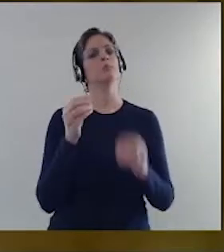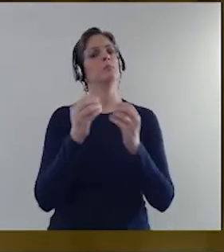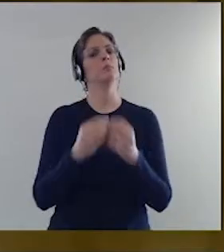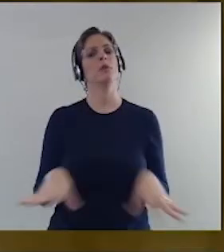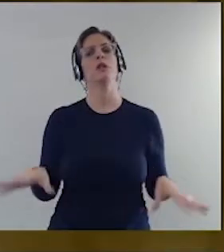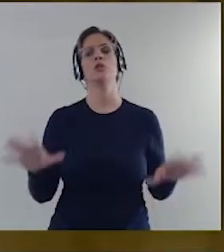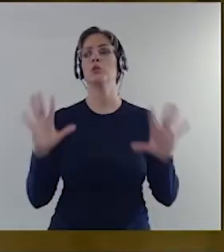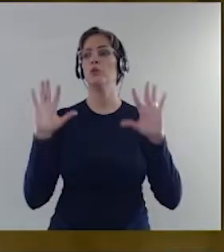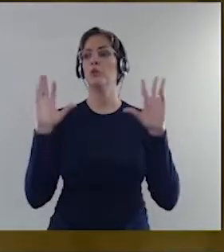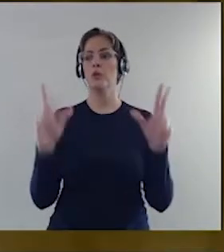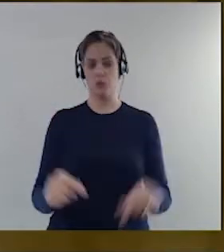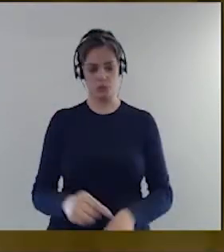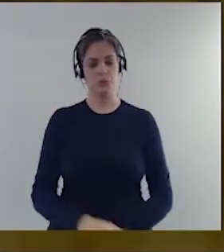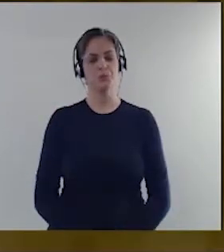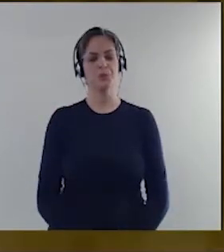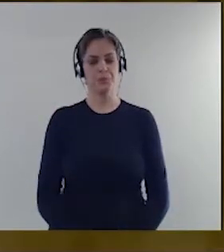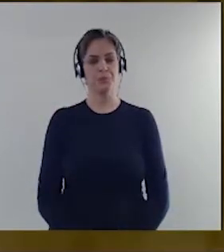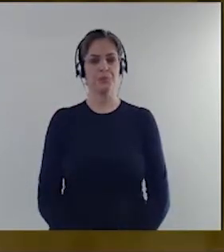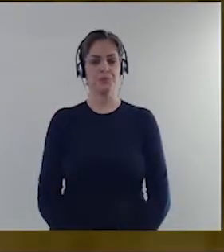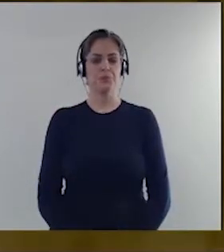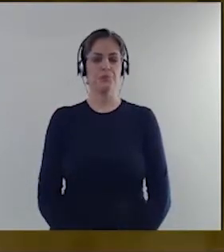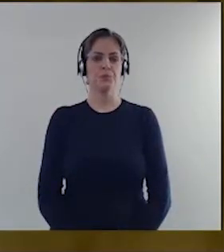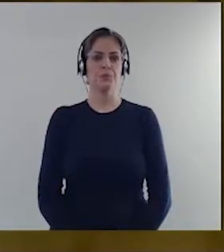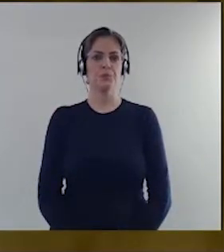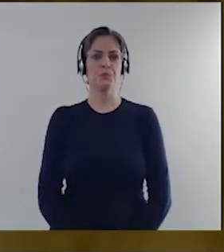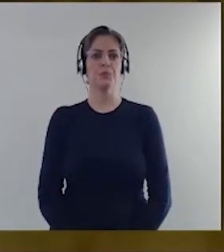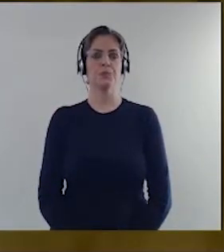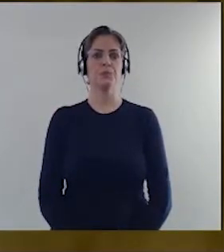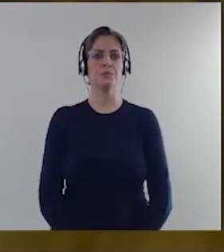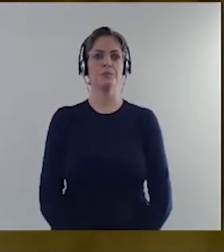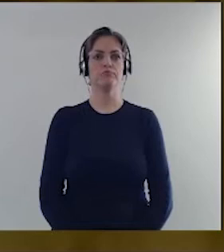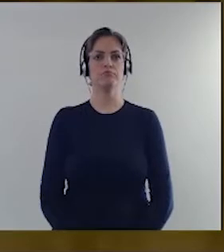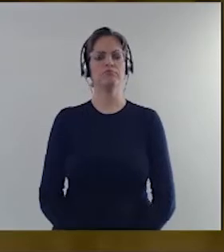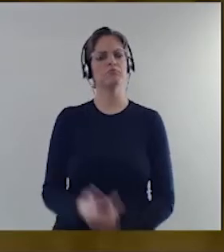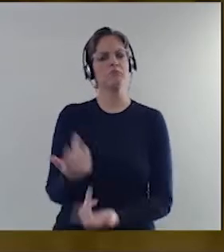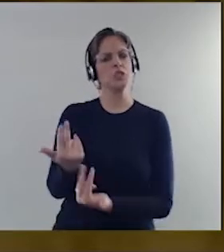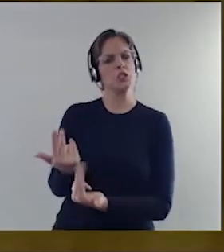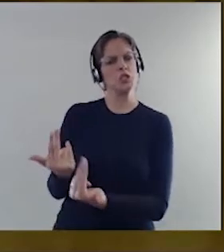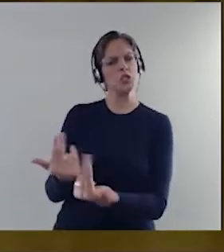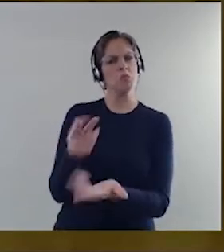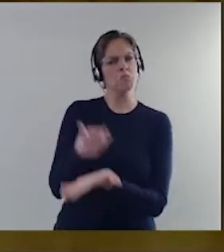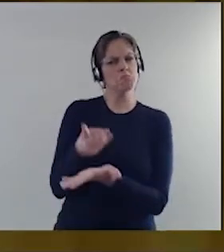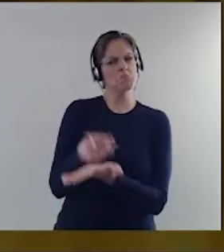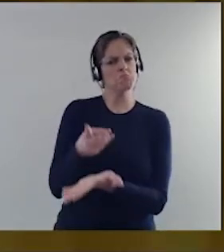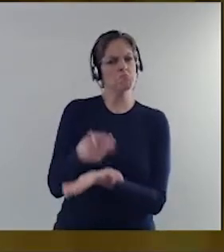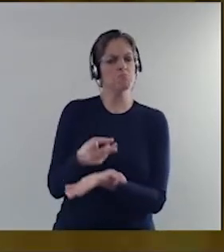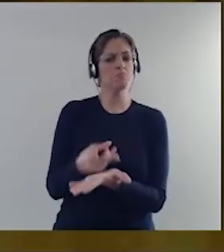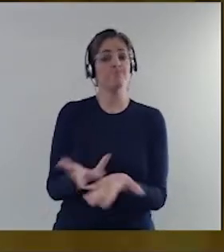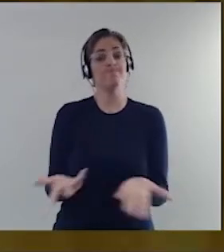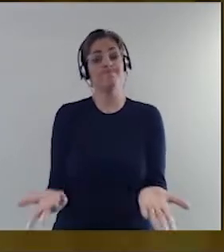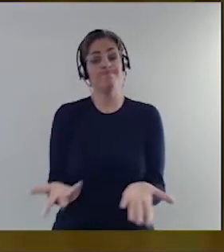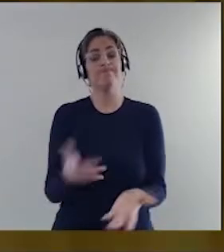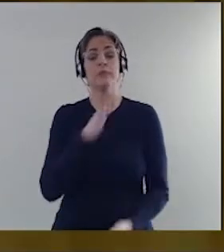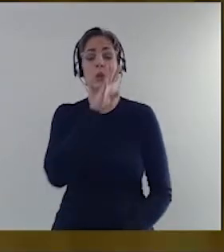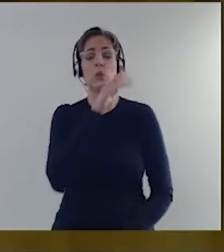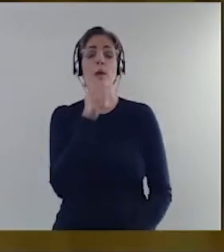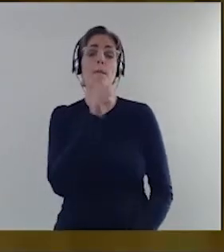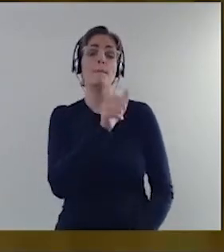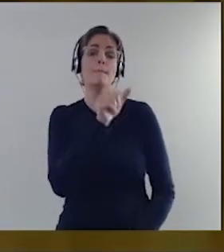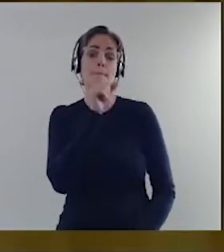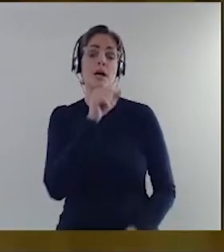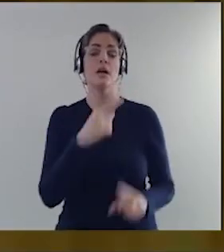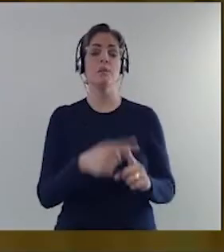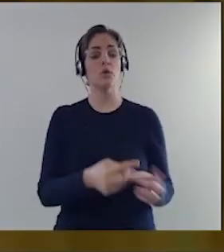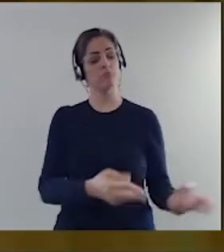os sujeitos envolvidos. Padrões comportamentais prejudiciais às próprias mães, que